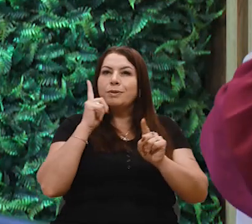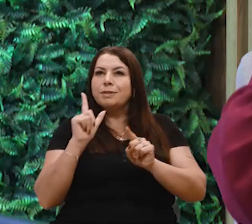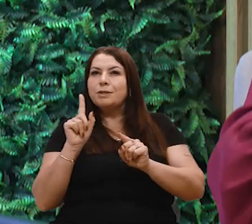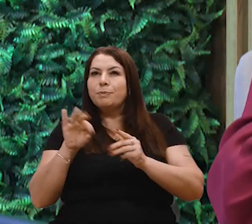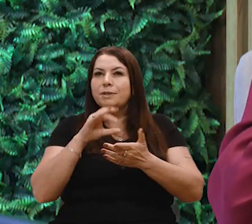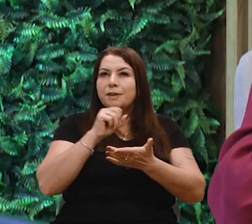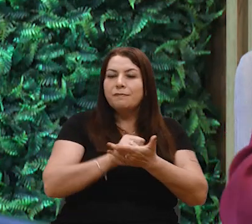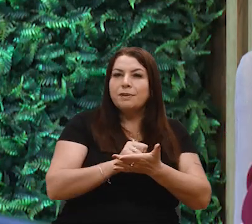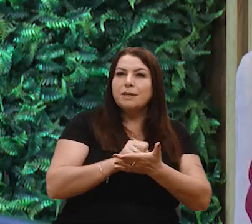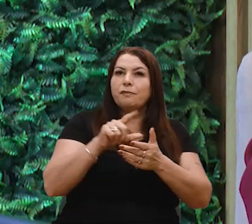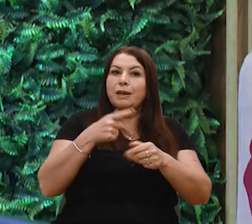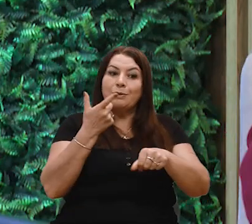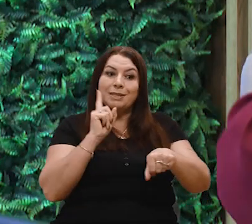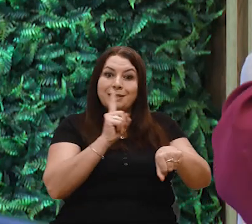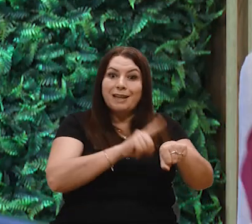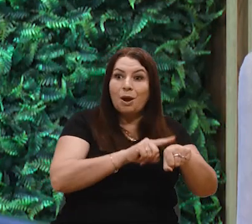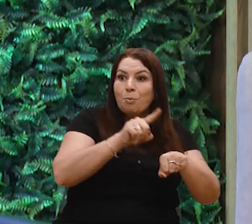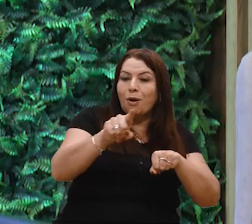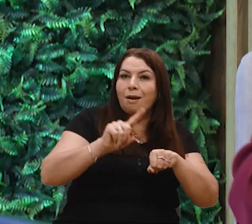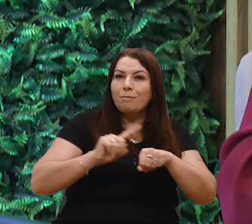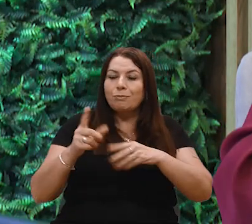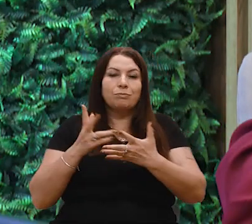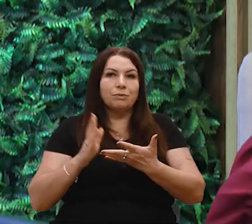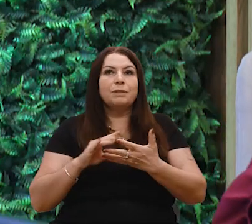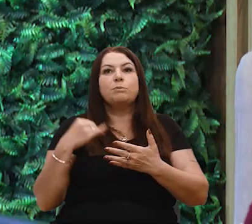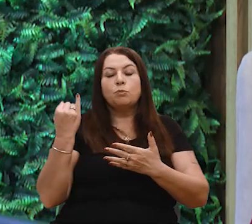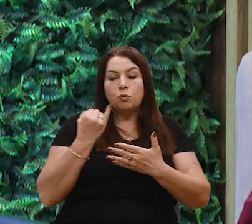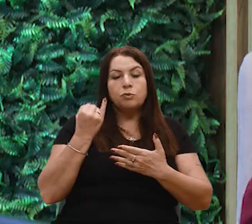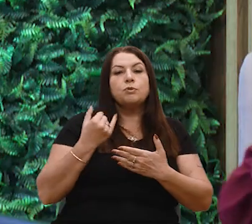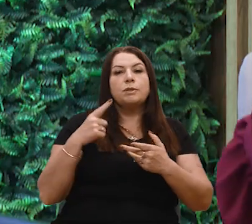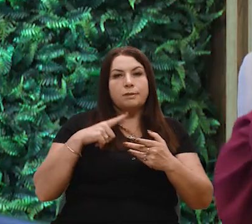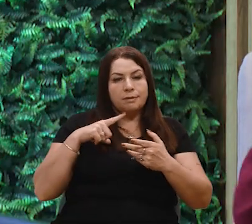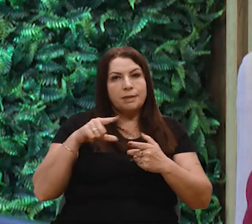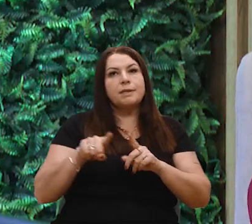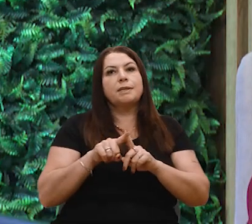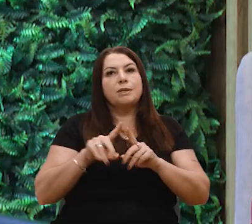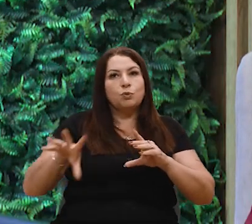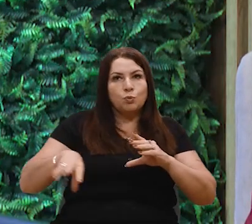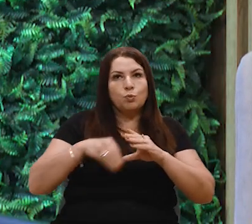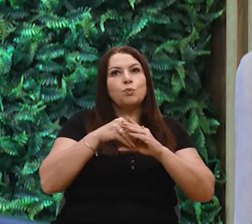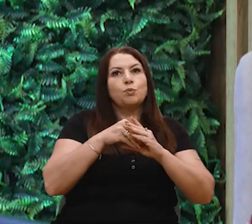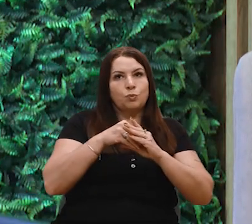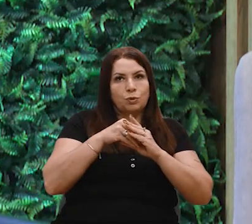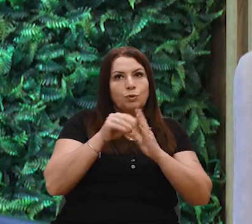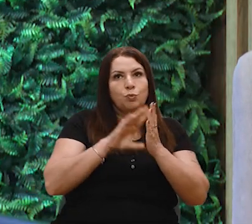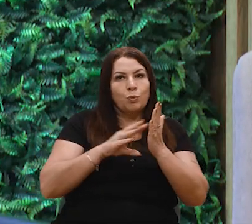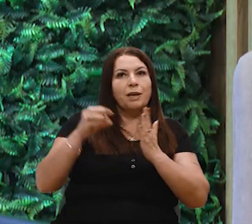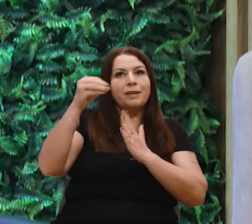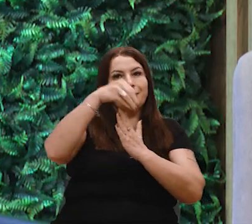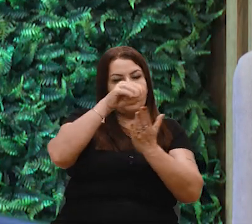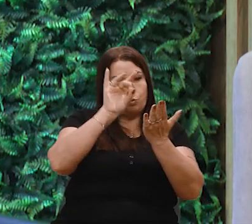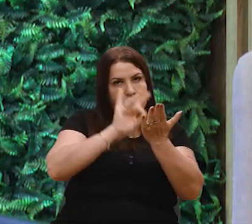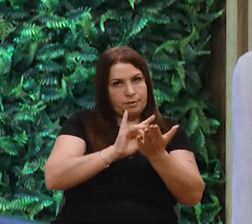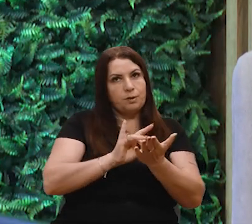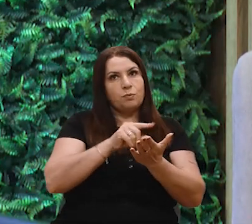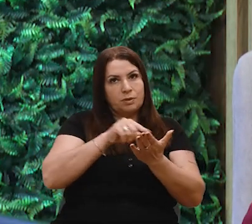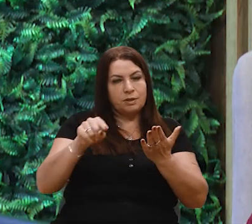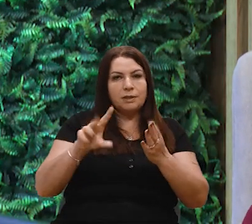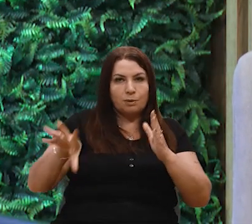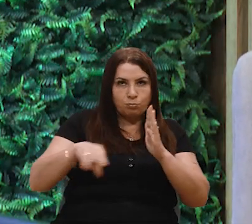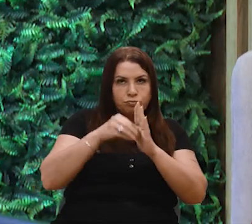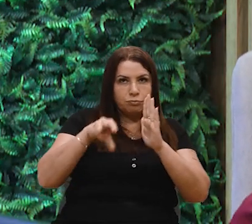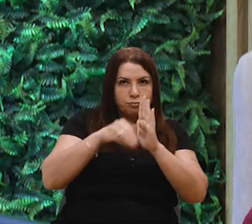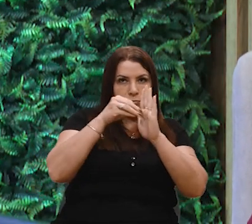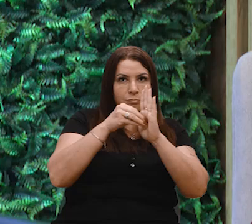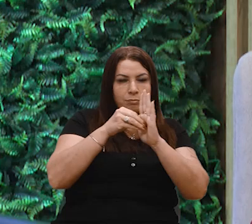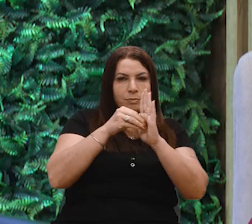vou, qual que eu consigo me inscrever, o que vai dar tempo, enfim, é importante que a gente também tenha elas já incluídas em um calendário oficial. Então, isso também a